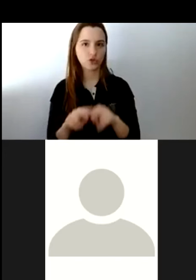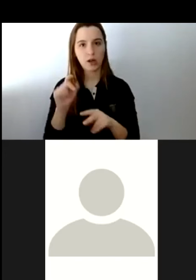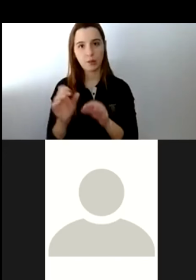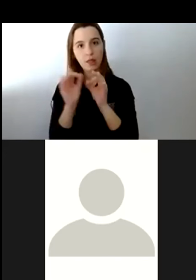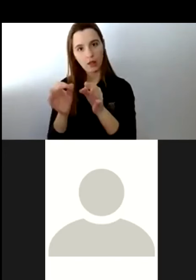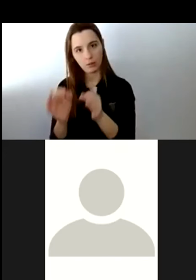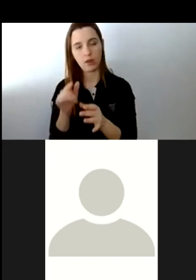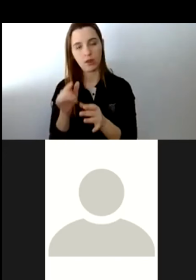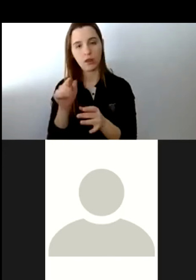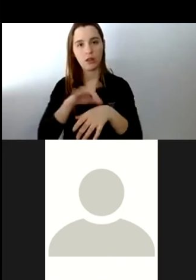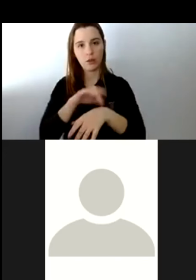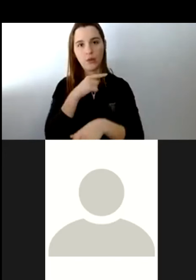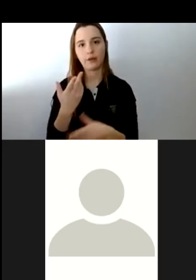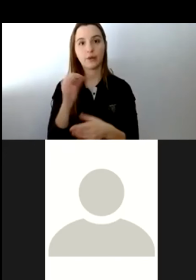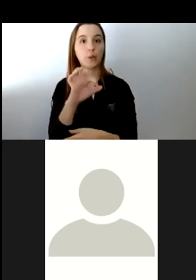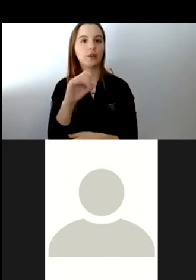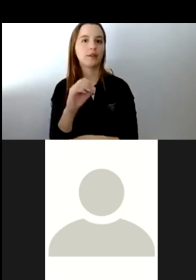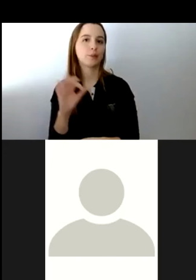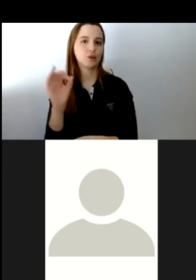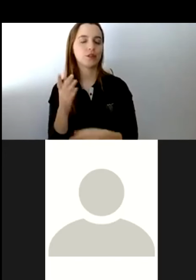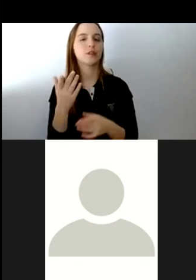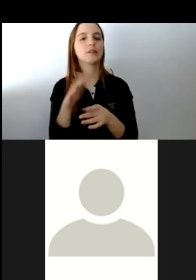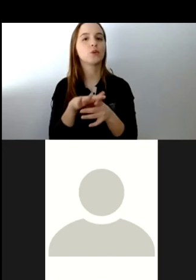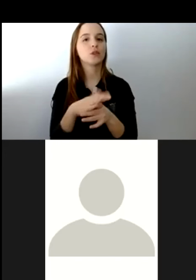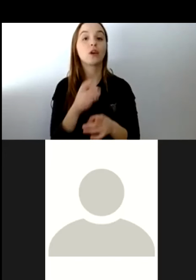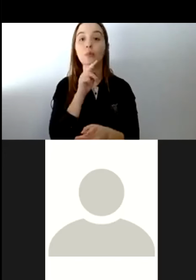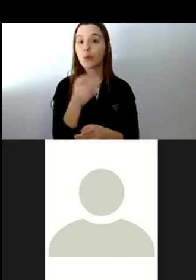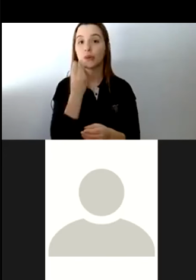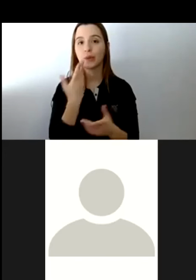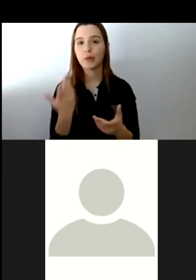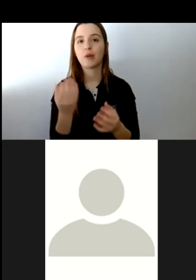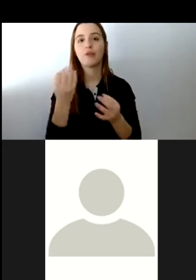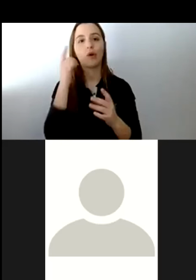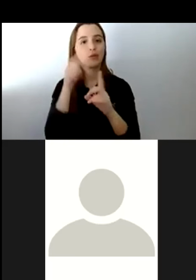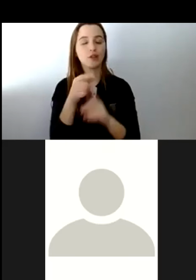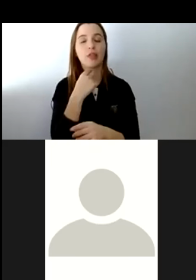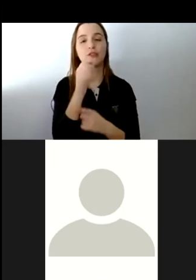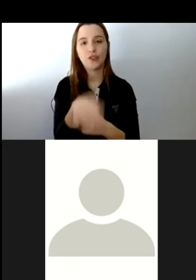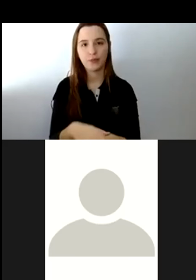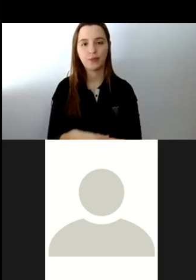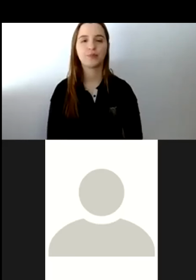que em 80% dos casos as respostas foram no sentido afirmativo.